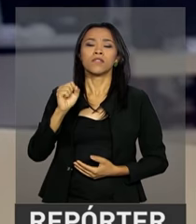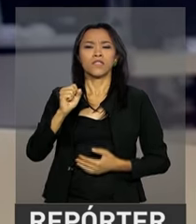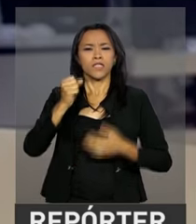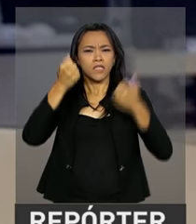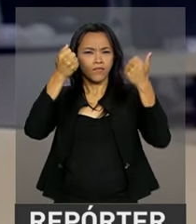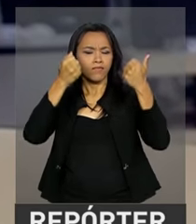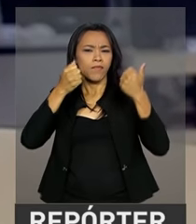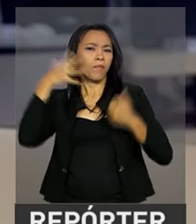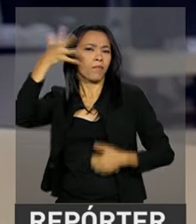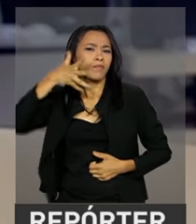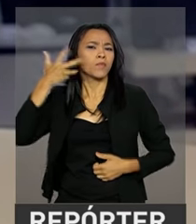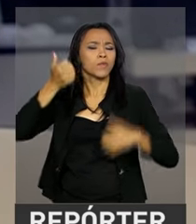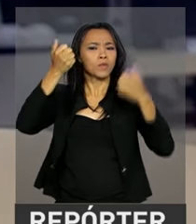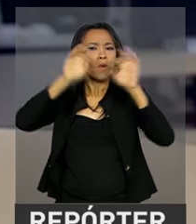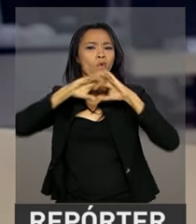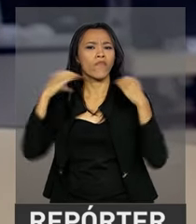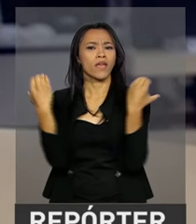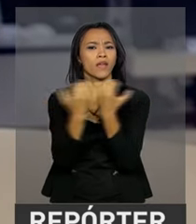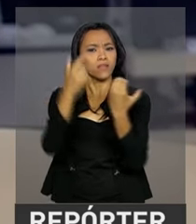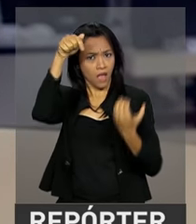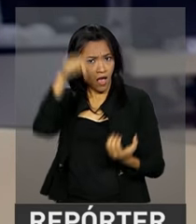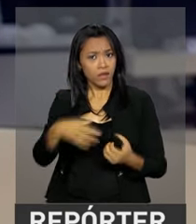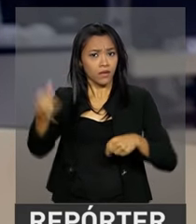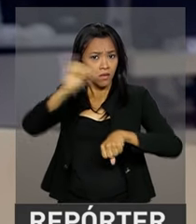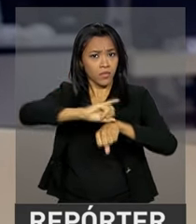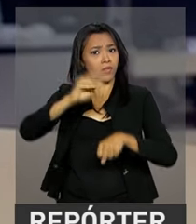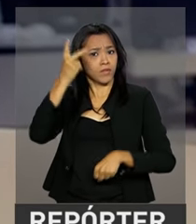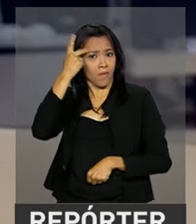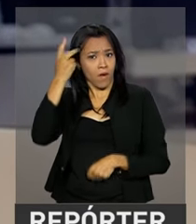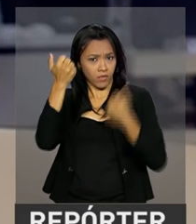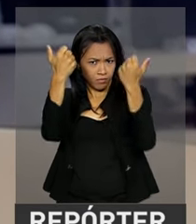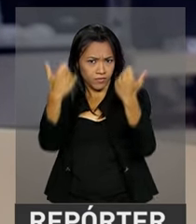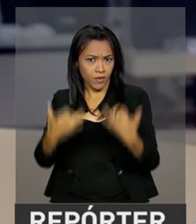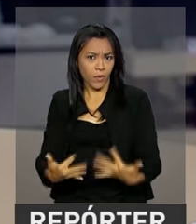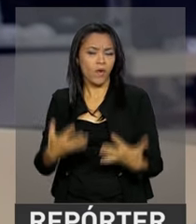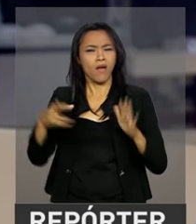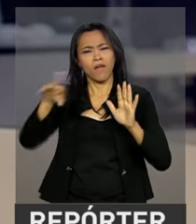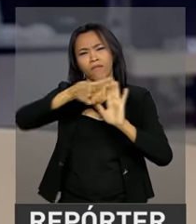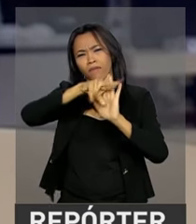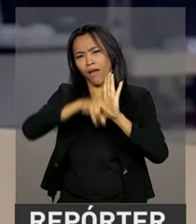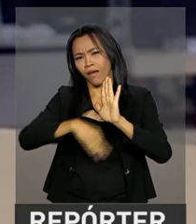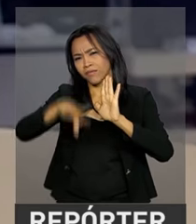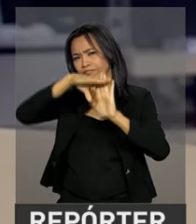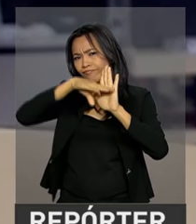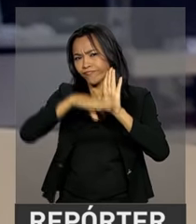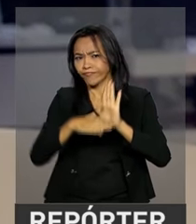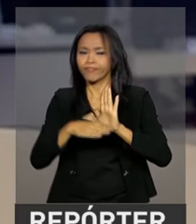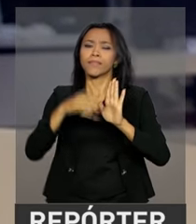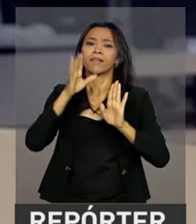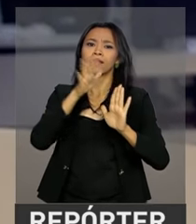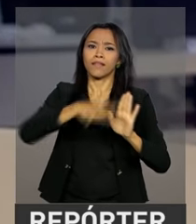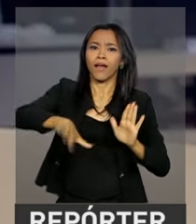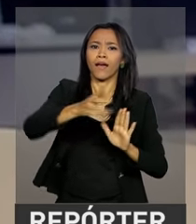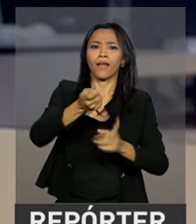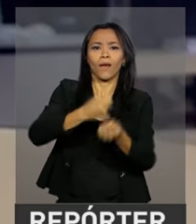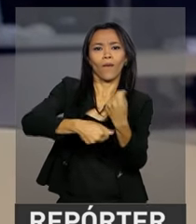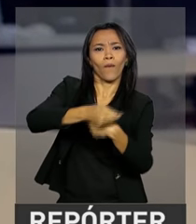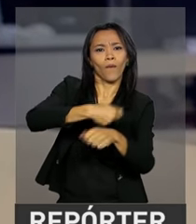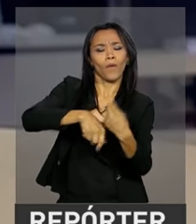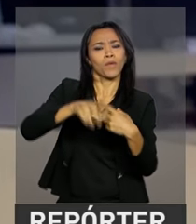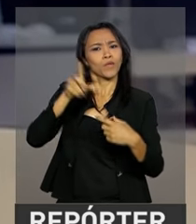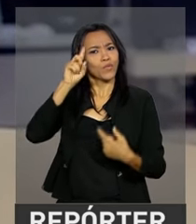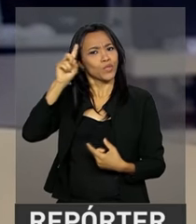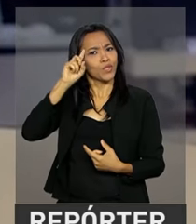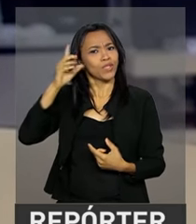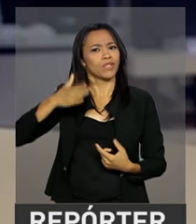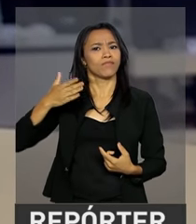mais de 2 mil investidores aqui na capital paulista. Entre essas medidas microeconômicas, que tem mais a ver aí com o dia a